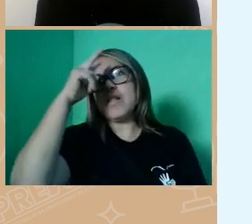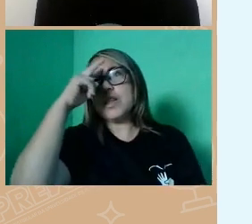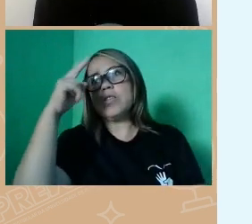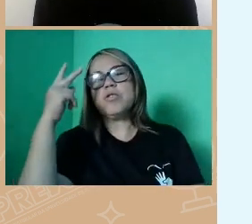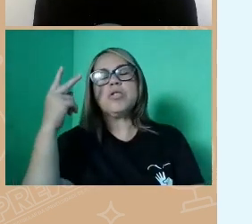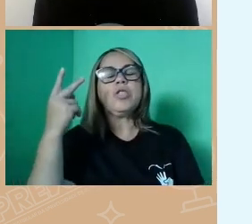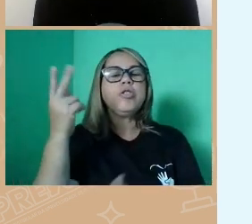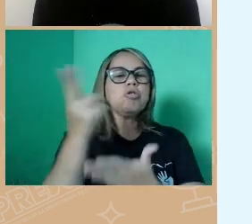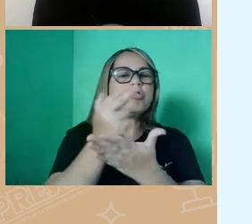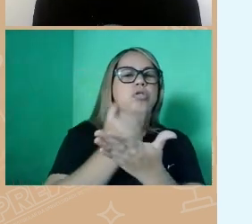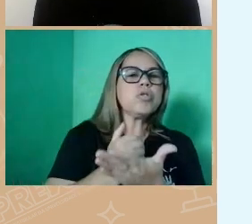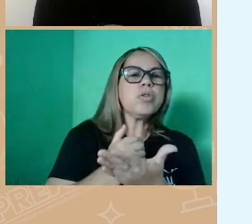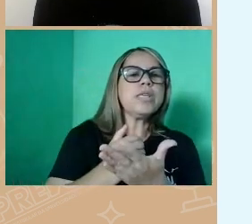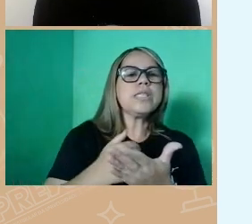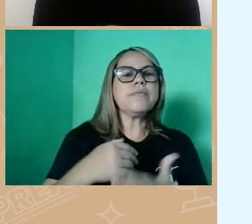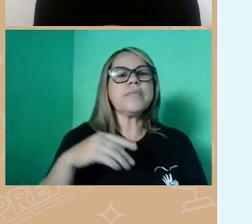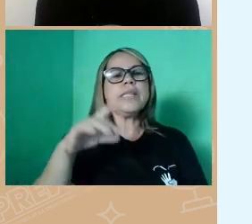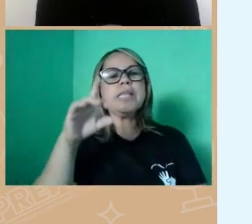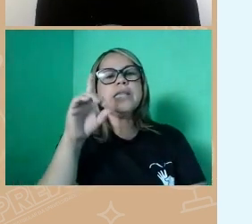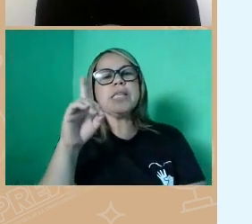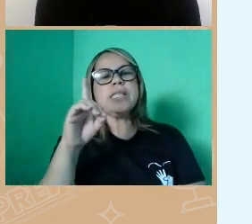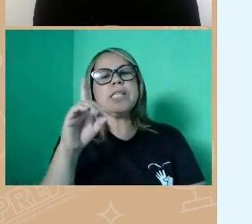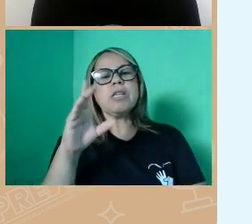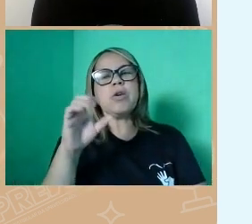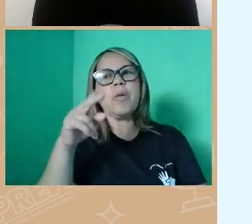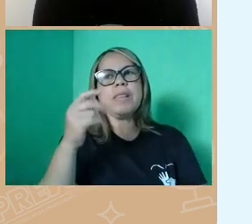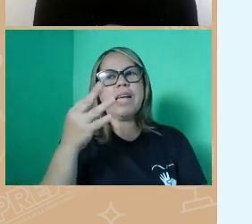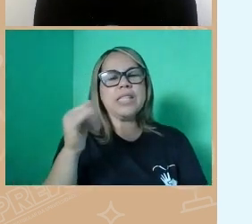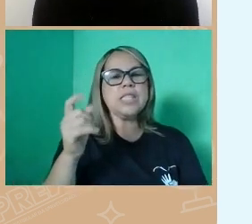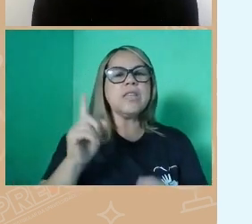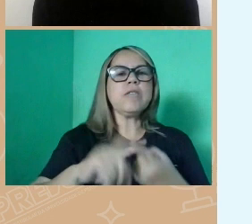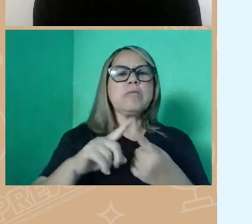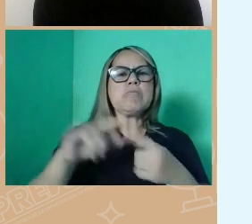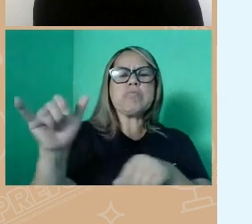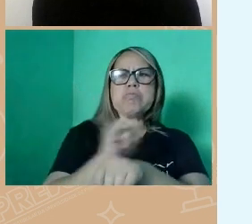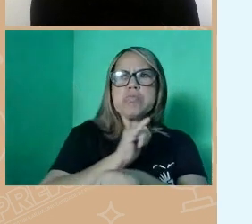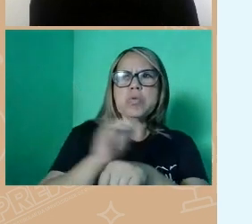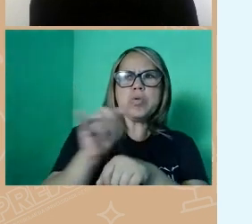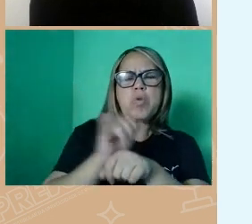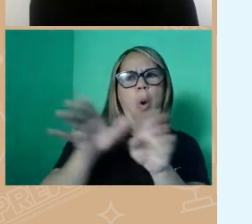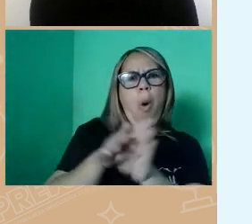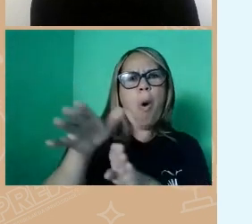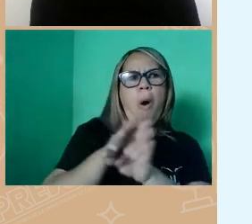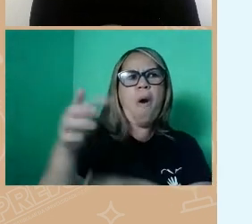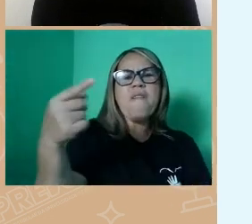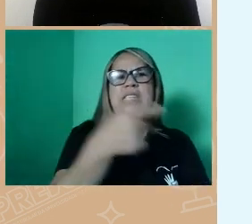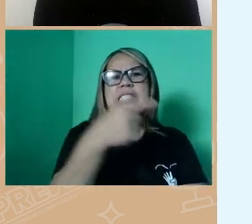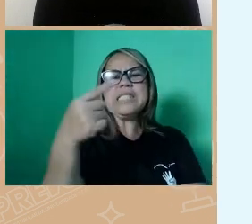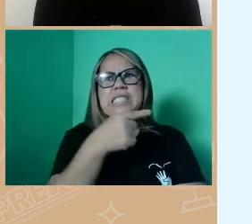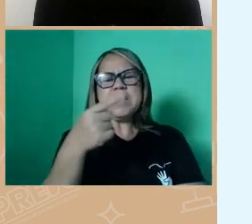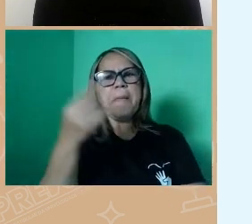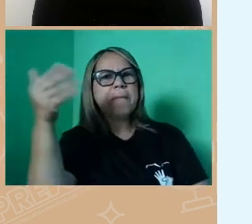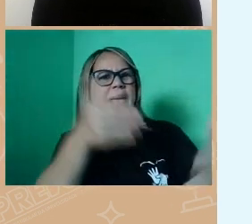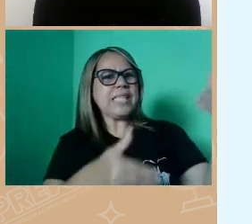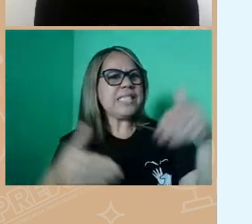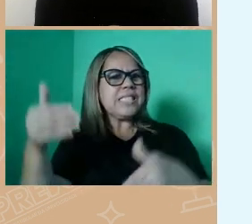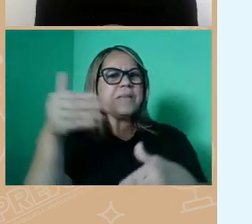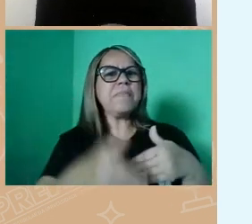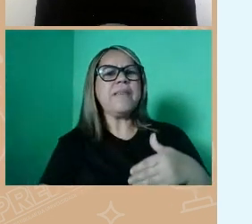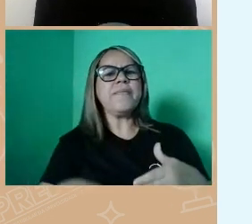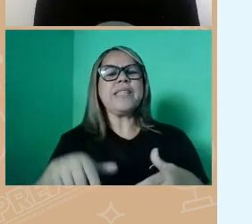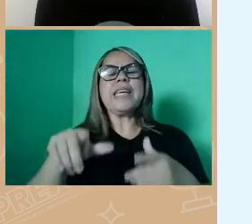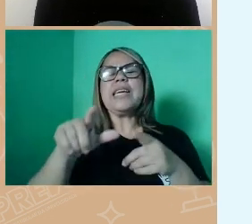Letra D, conativa, pois o gigante usa estratégias para convencer Horácio e deixá-lo participar de sua página. E letra E,